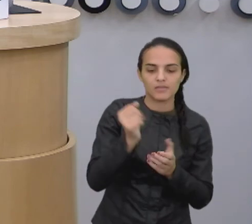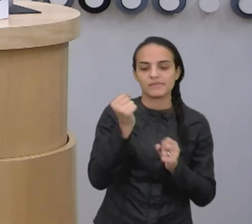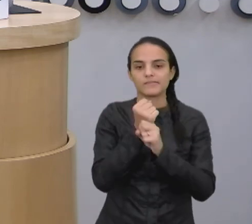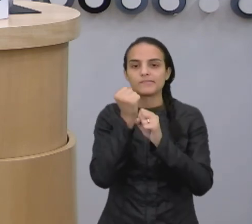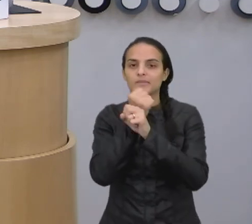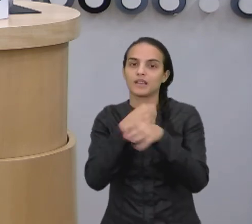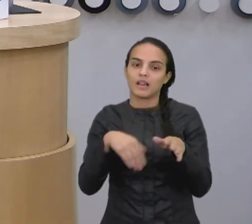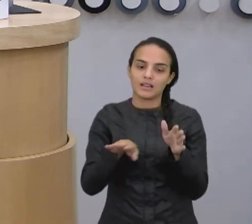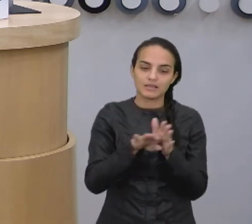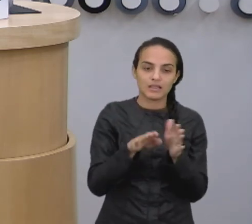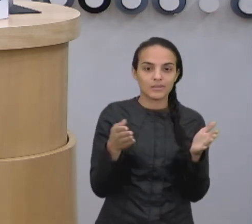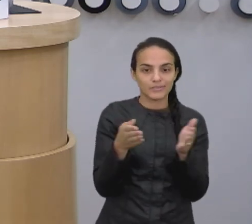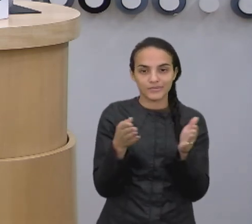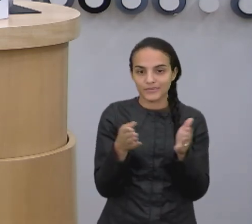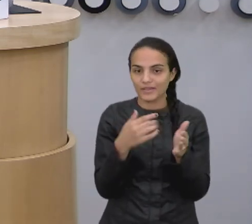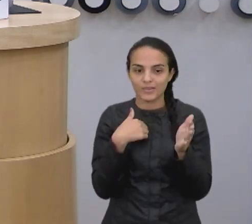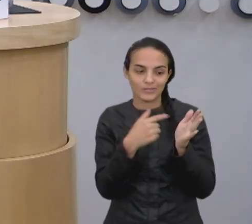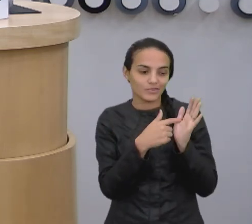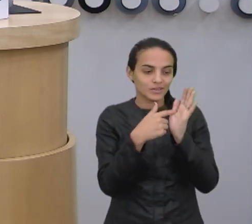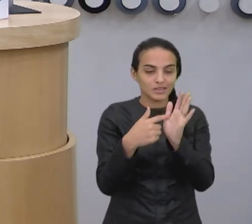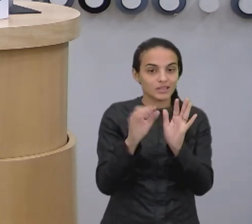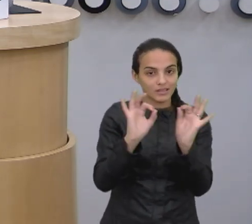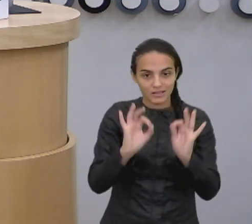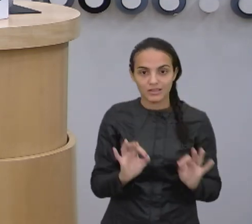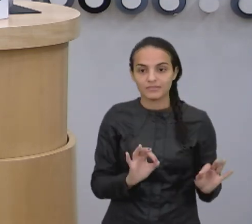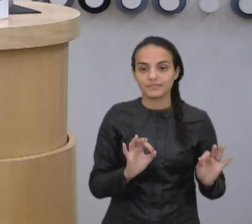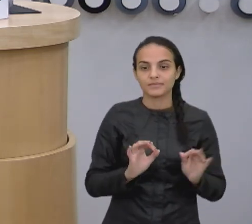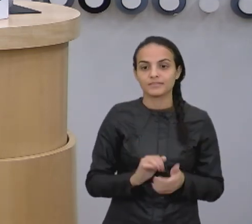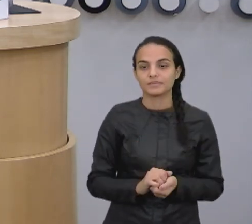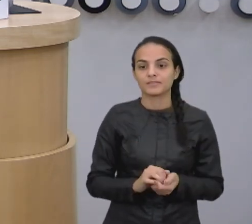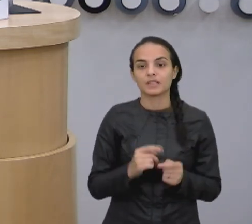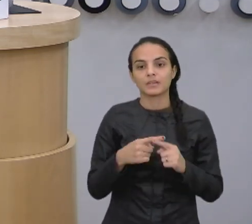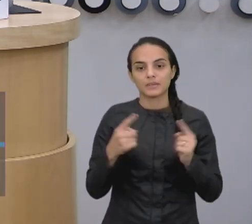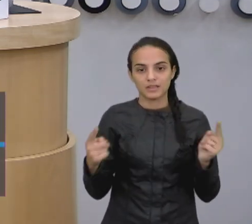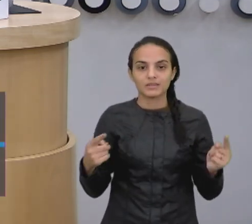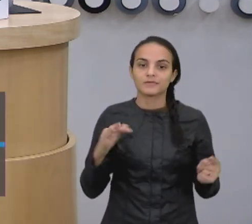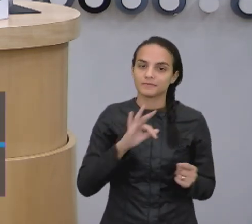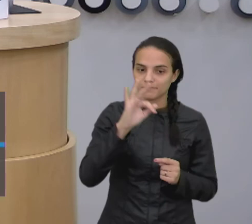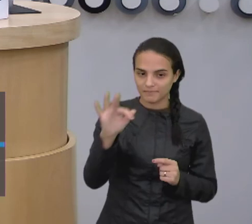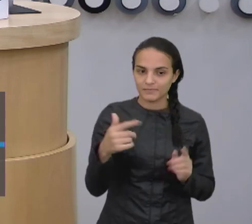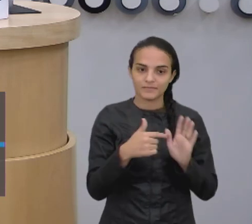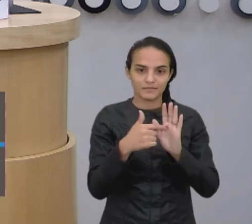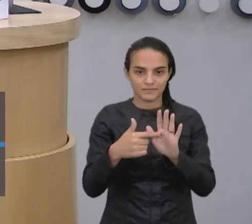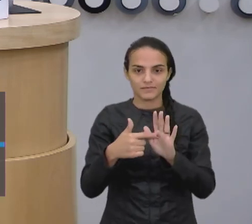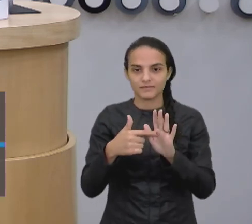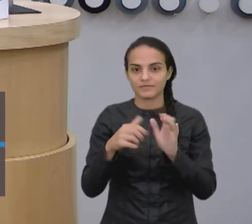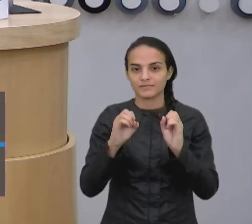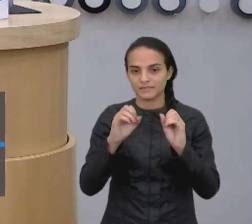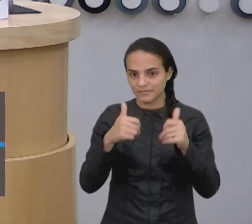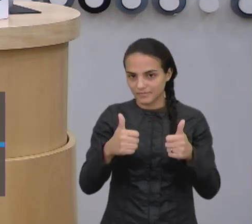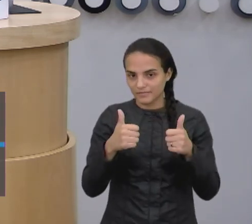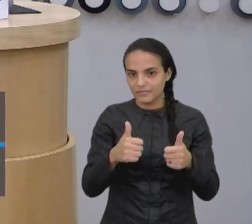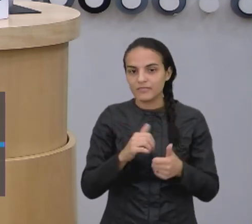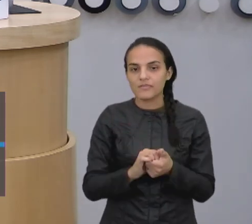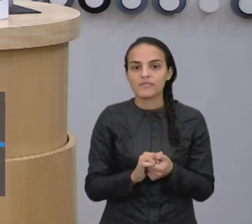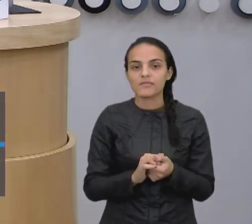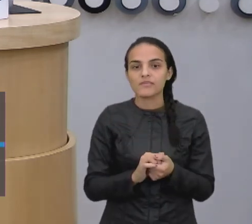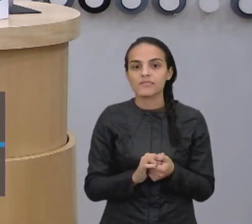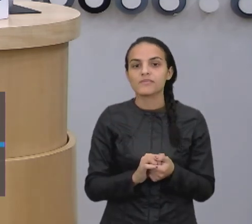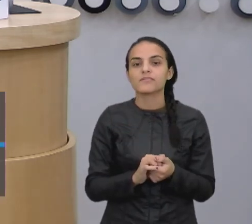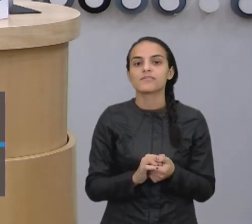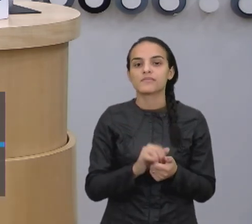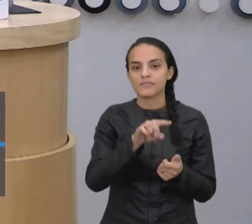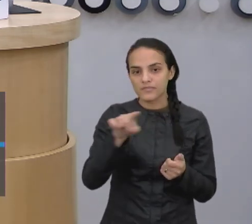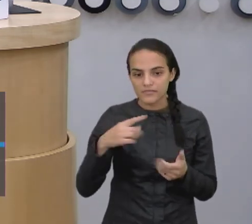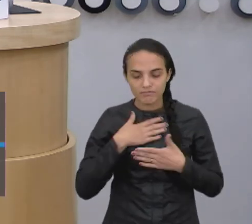até agora eu não mostrei nada para vocês, tá? Mas logo mais eu vou estar mostrando. Tudo bem? Espero